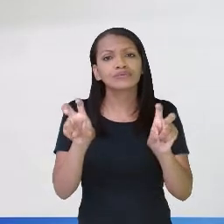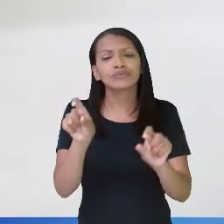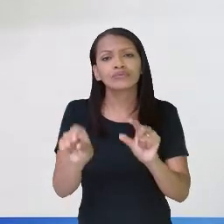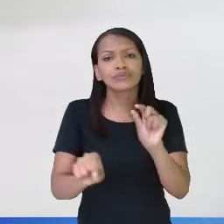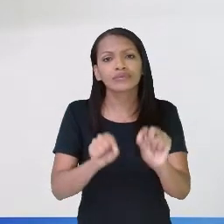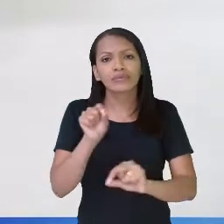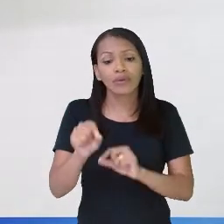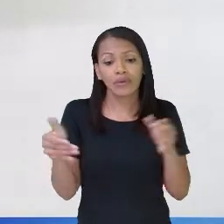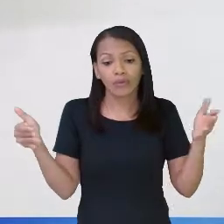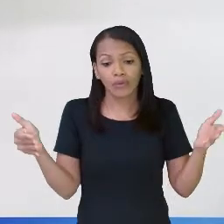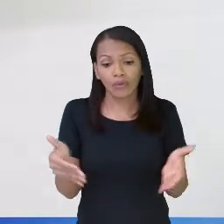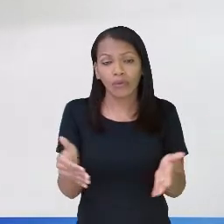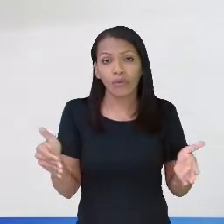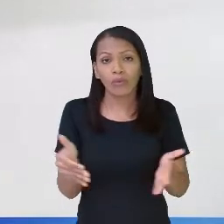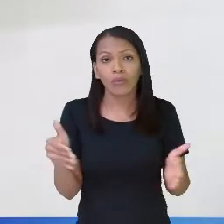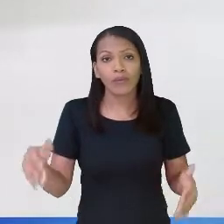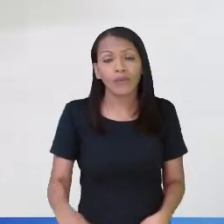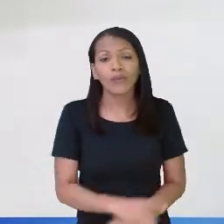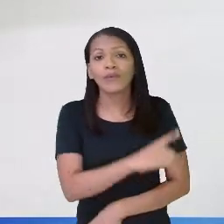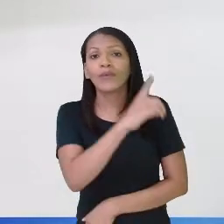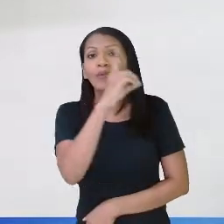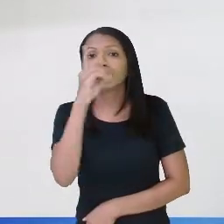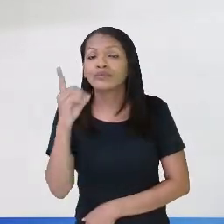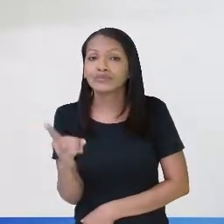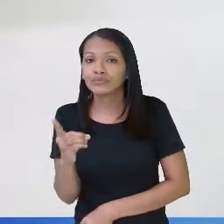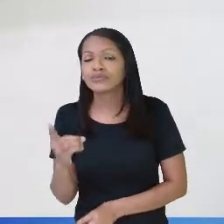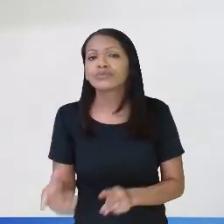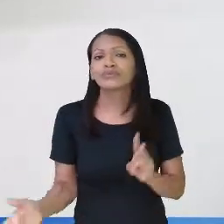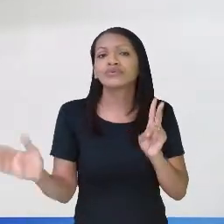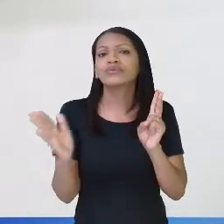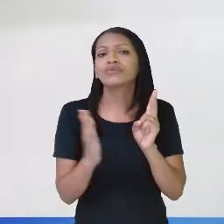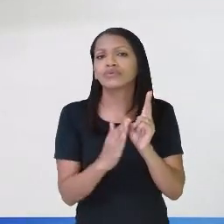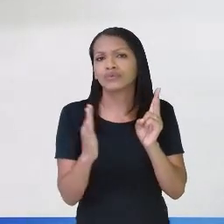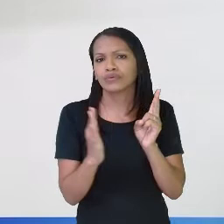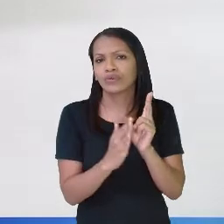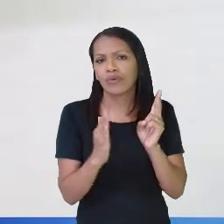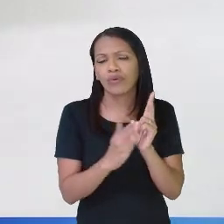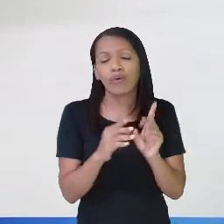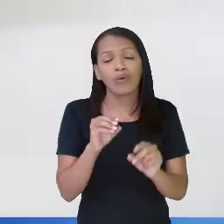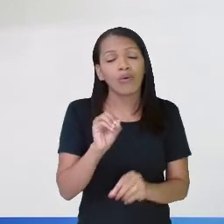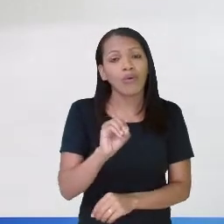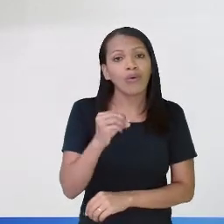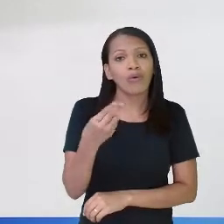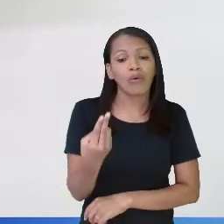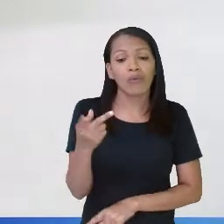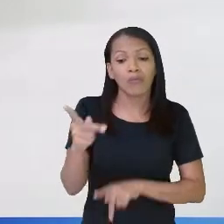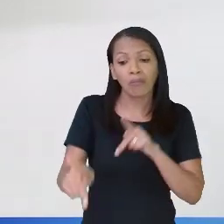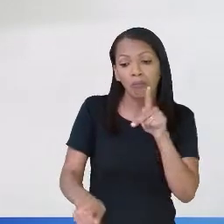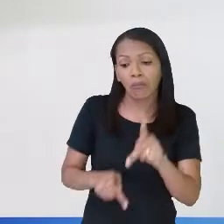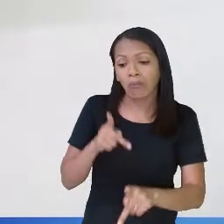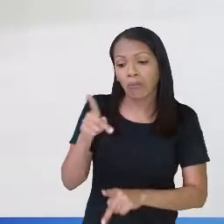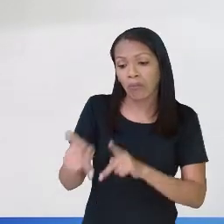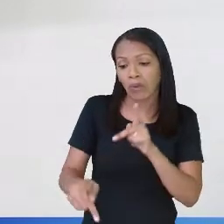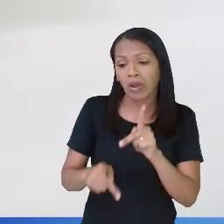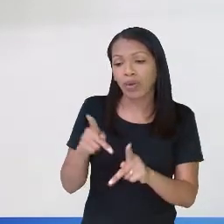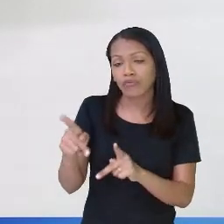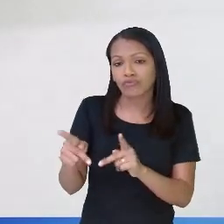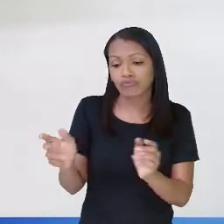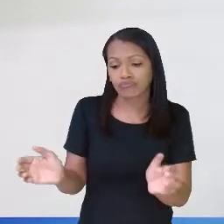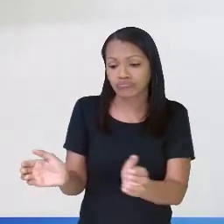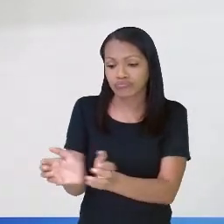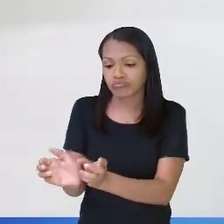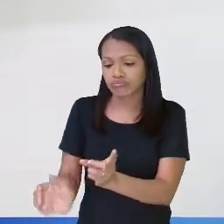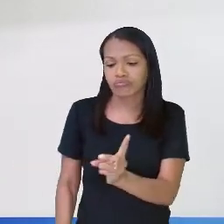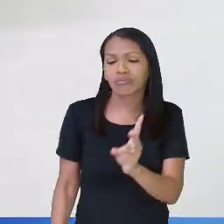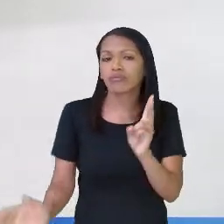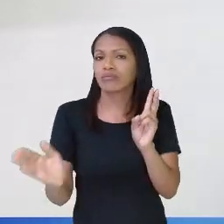é comemorado o Dia do Índio ou o Dia dos Povos Indígenas. Então, os poemas que nós iremos